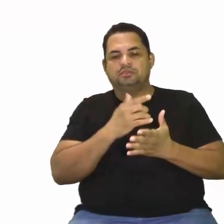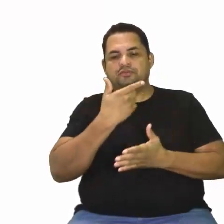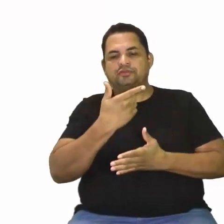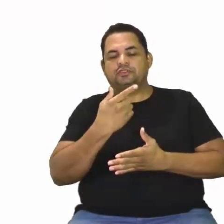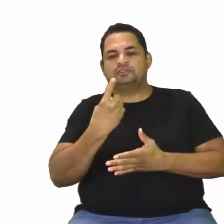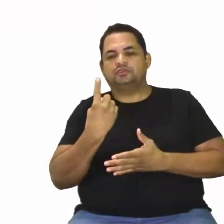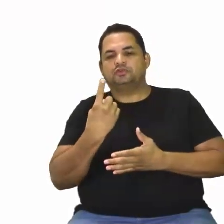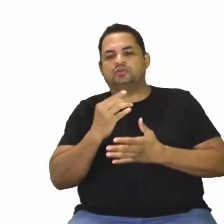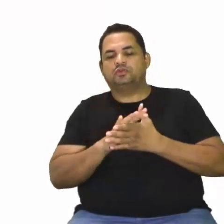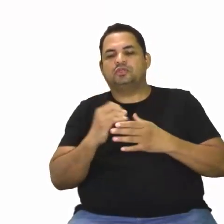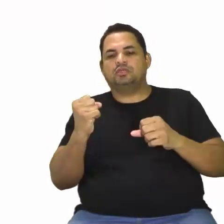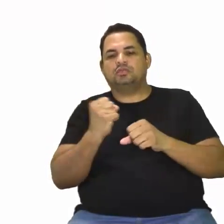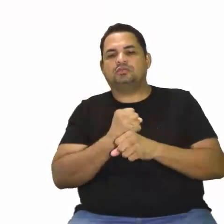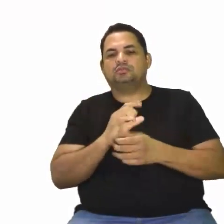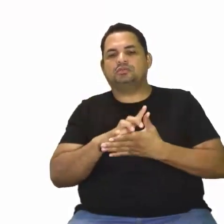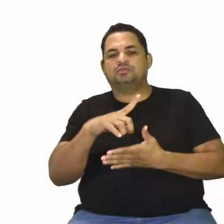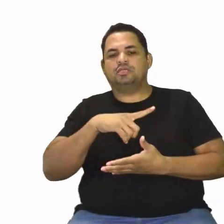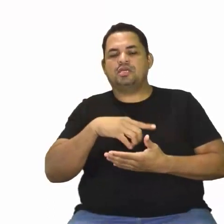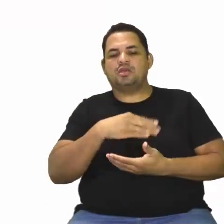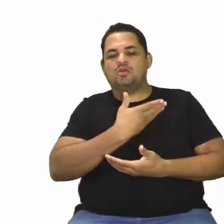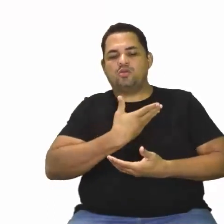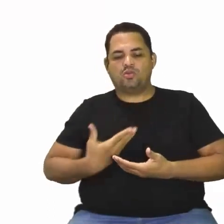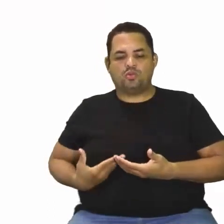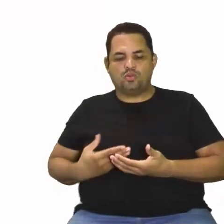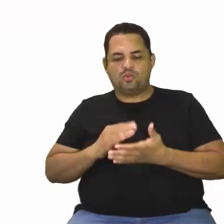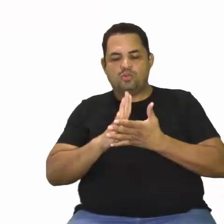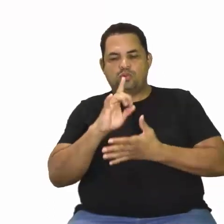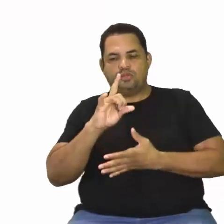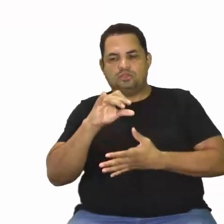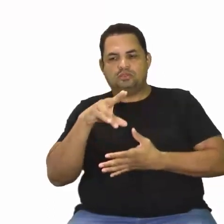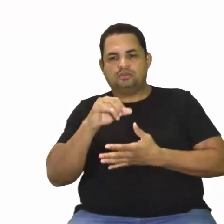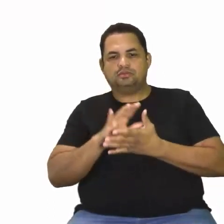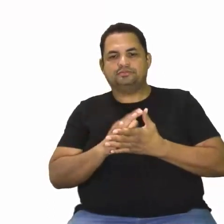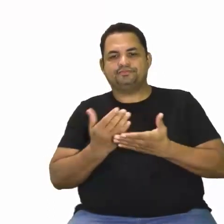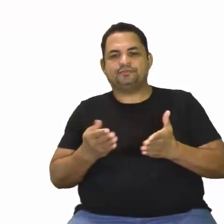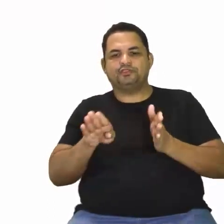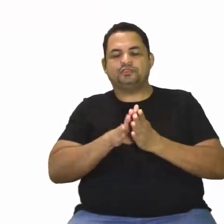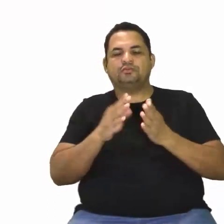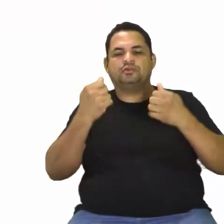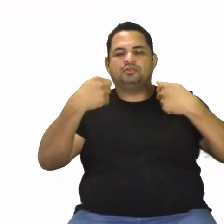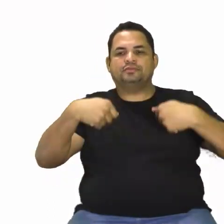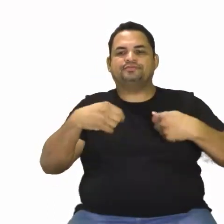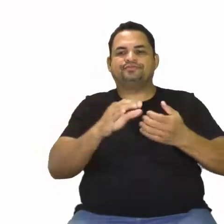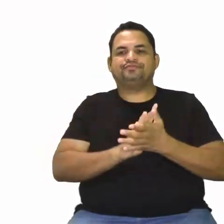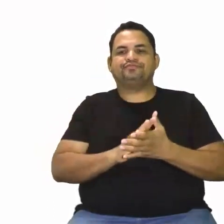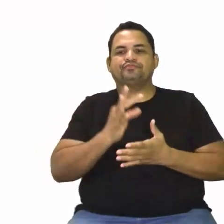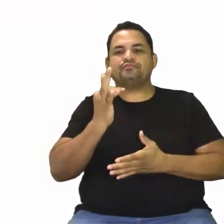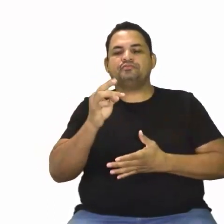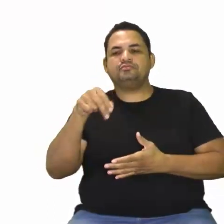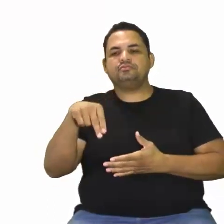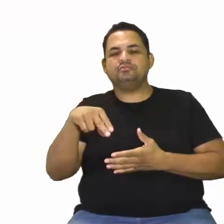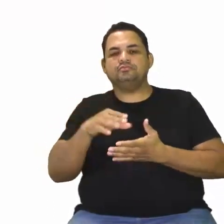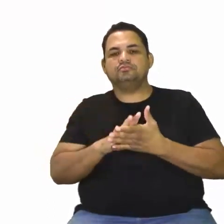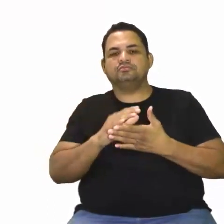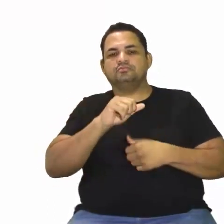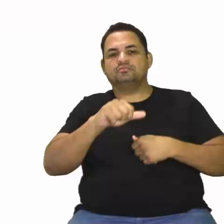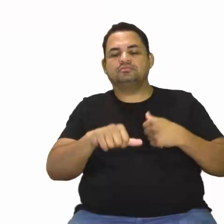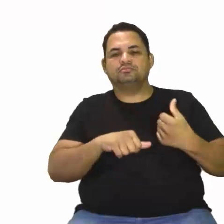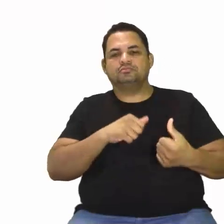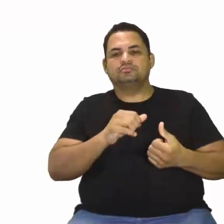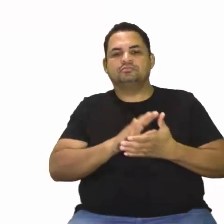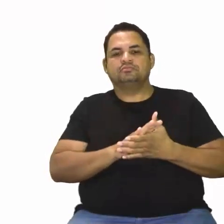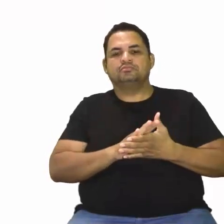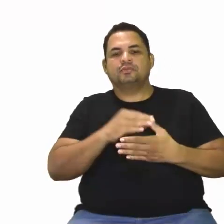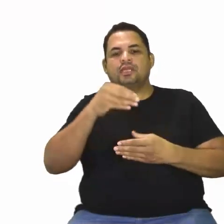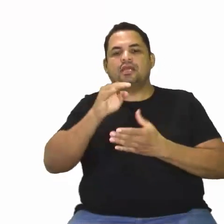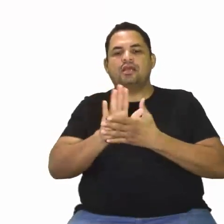21 anos, nós vamos ter um governo civil assumindo o poder. Tancredo Neves, então, ele tornou-se